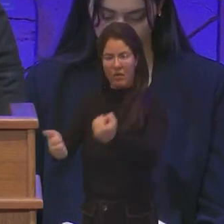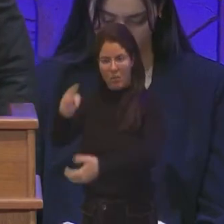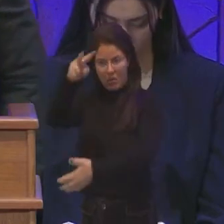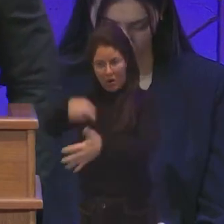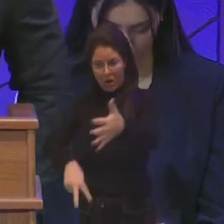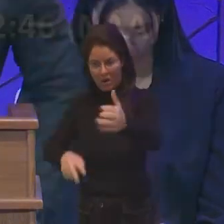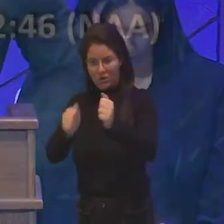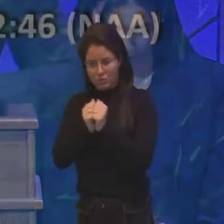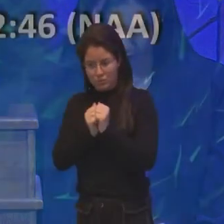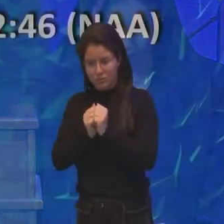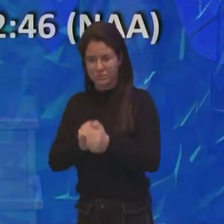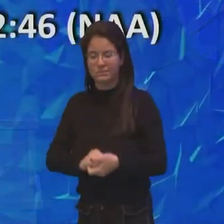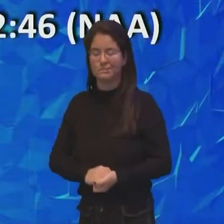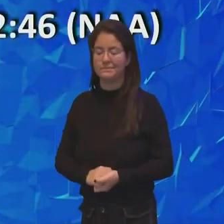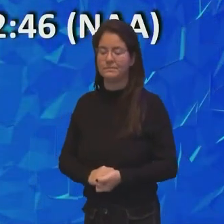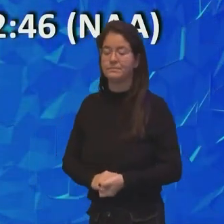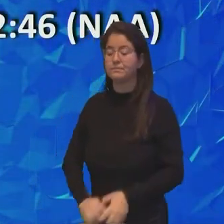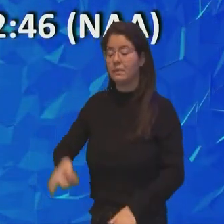juntos?